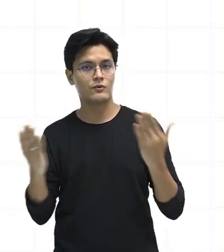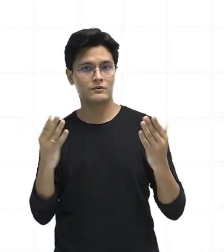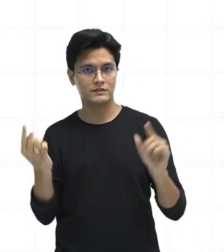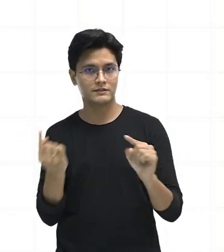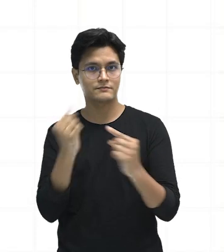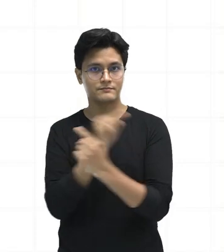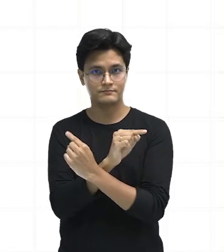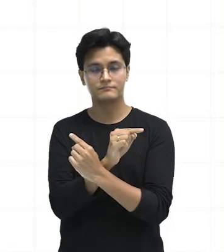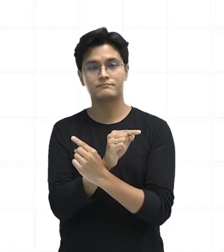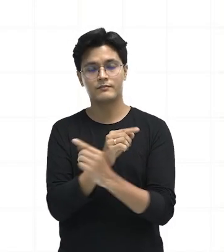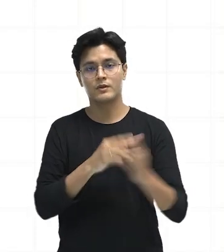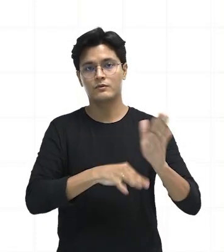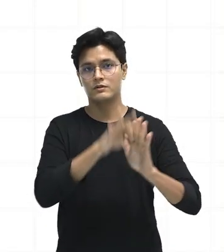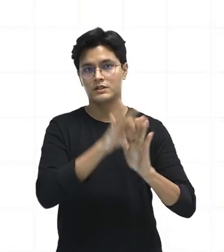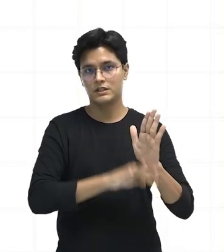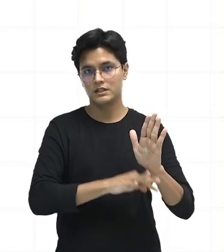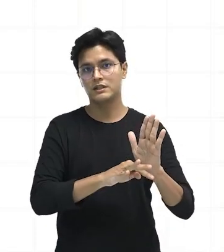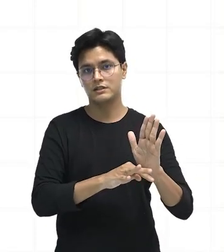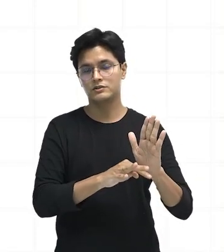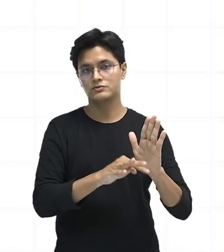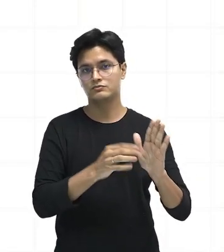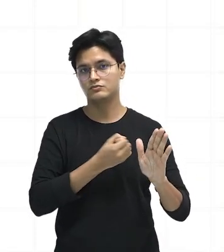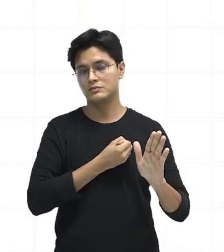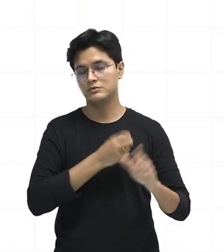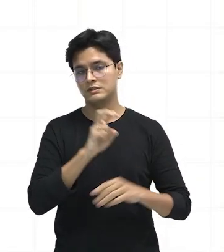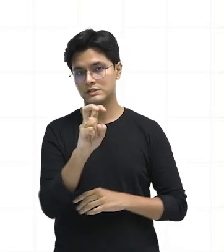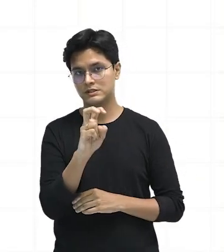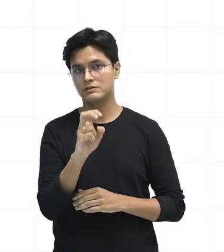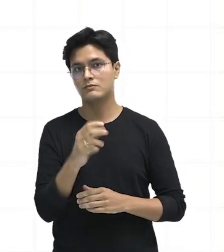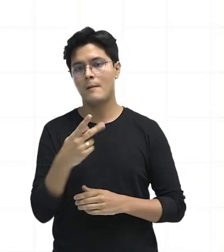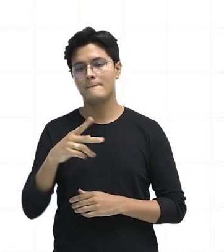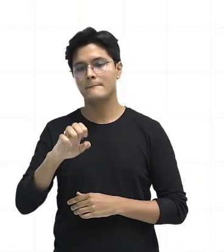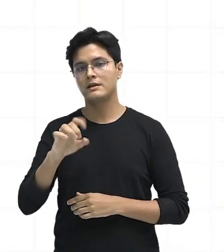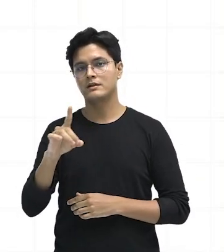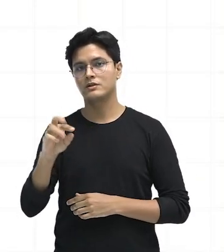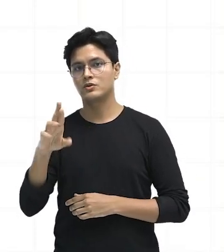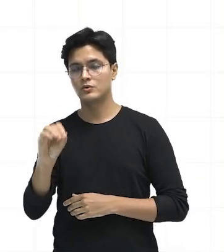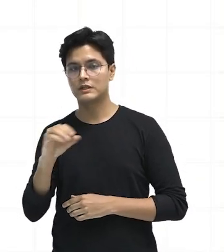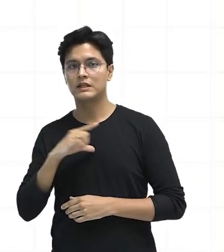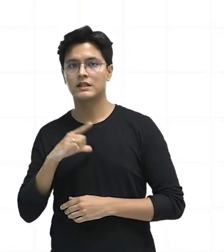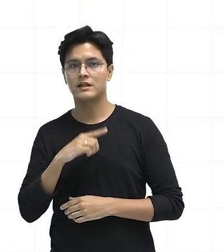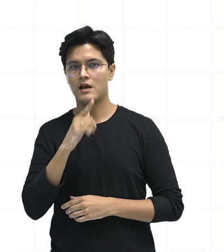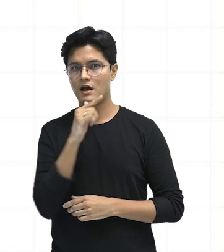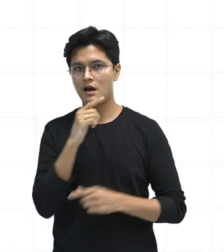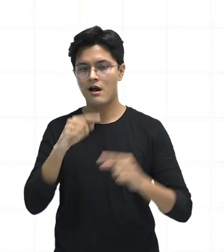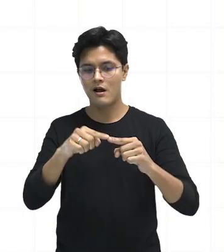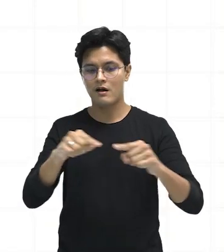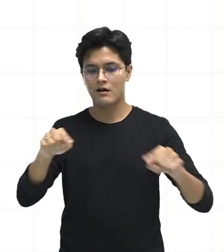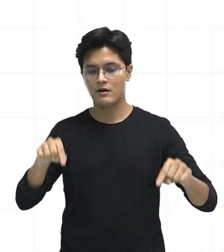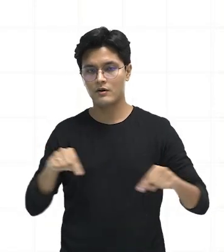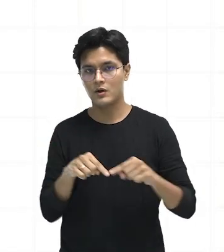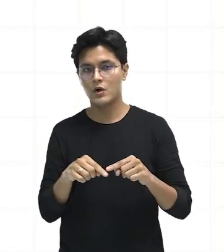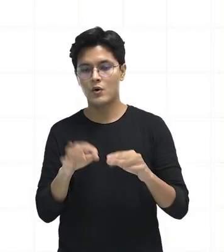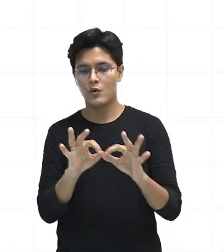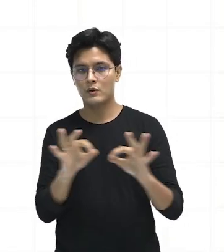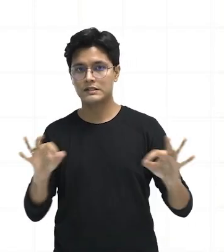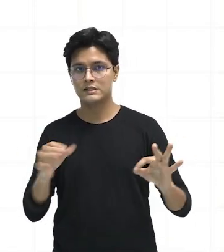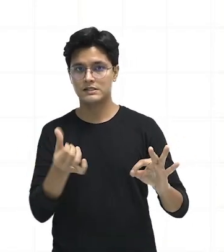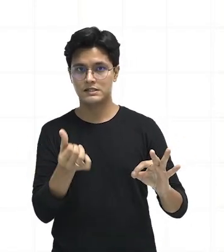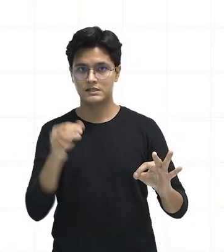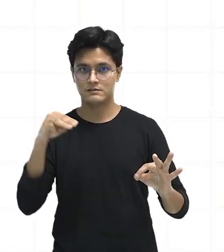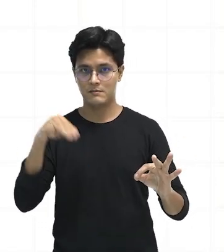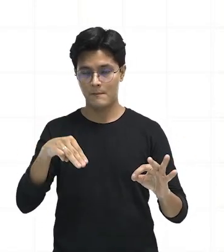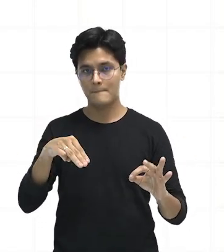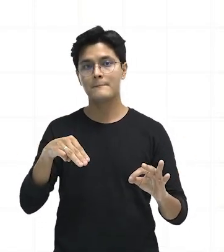ao texto da questão de número 5. Pedro tem uma piscina em sua casa que mede 6 metros de comprimento